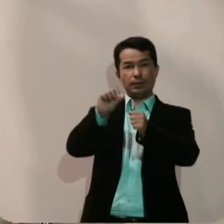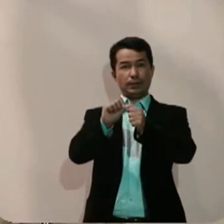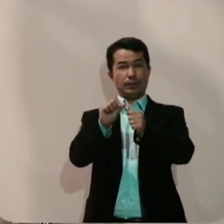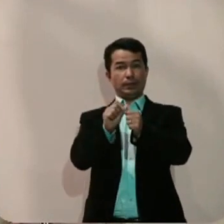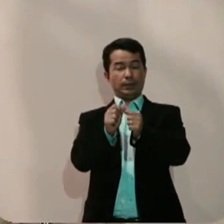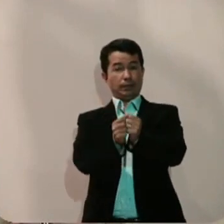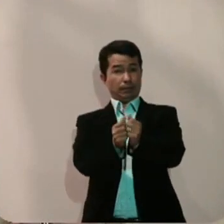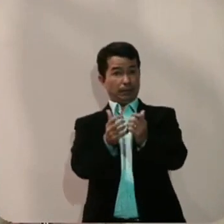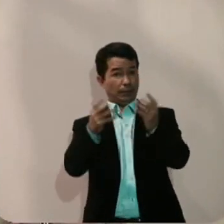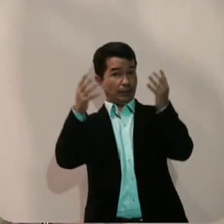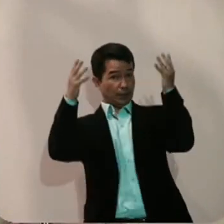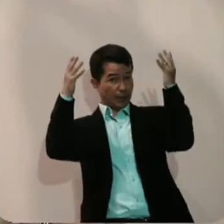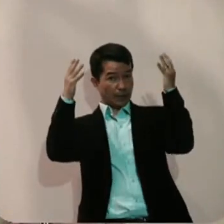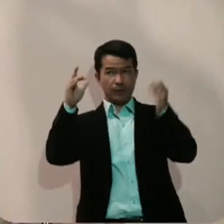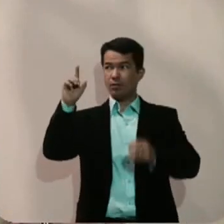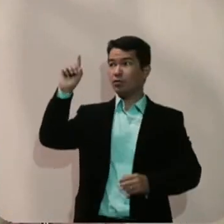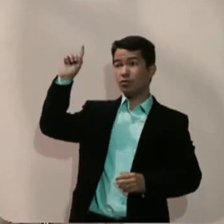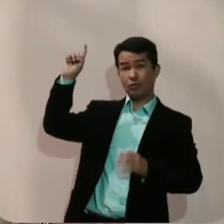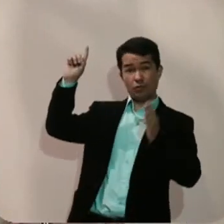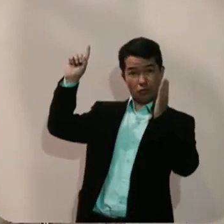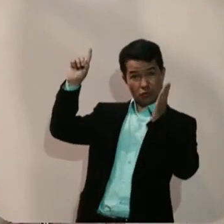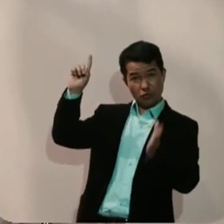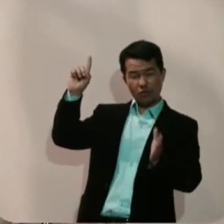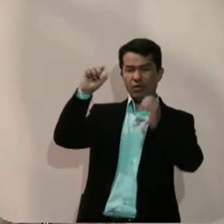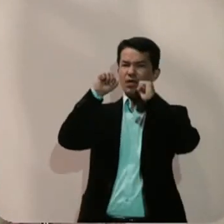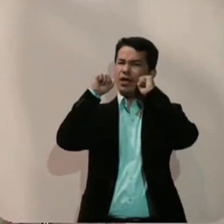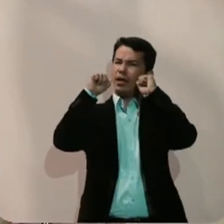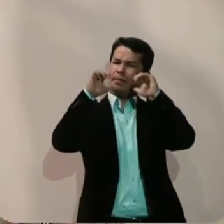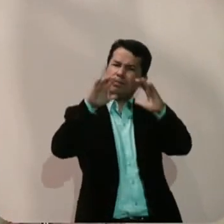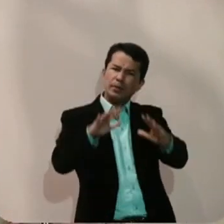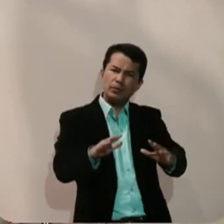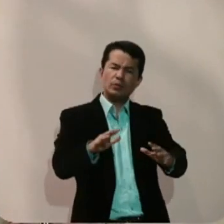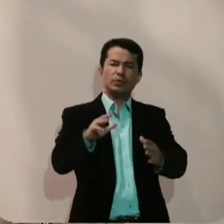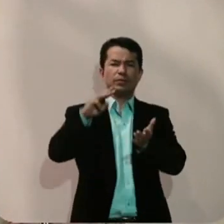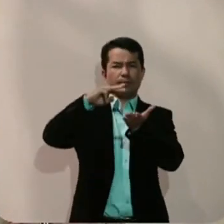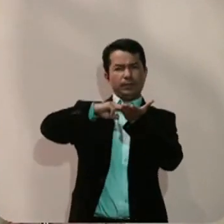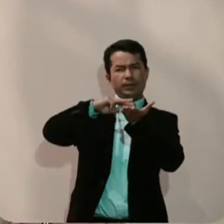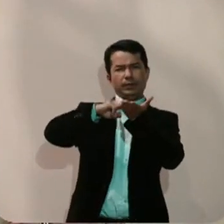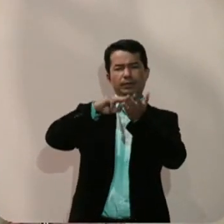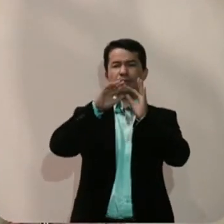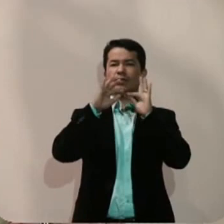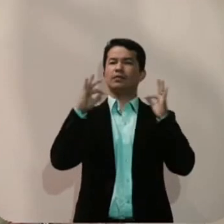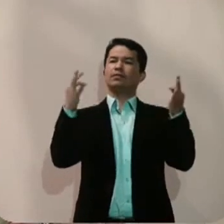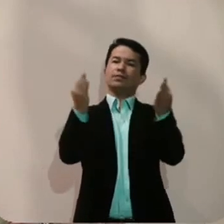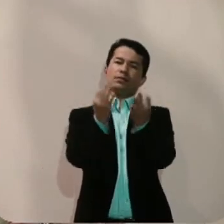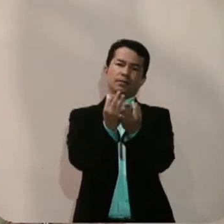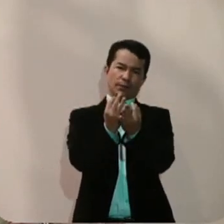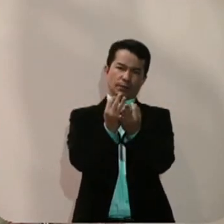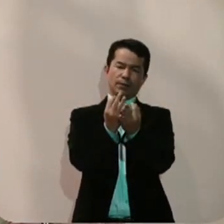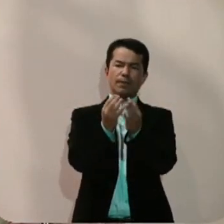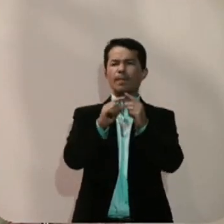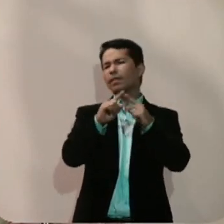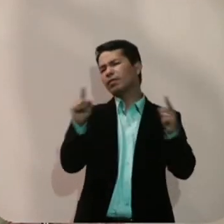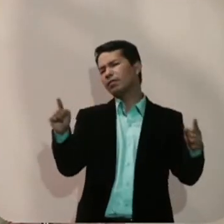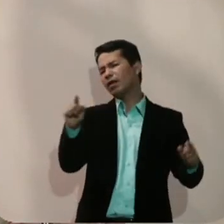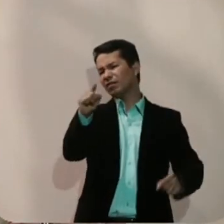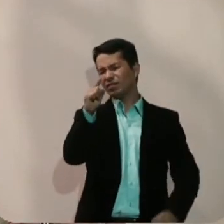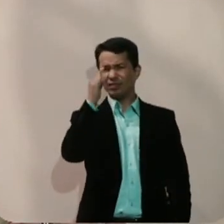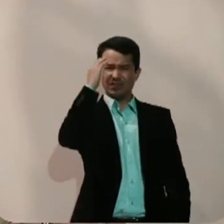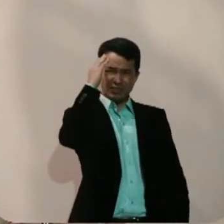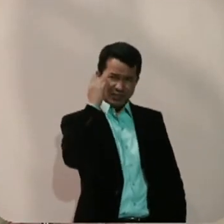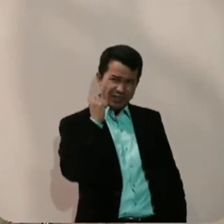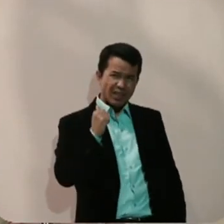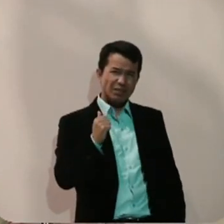milagres, já abençoou membros da sua família, já aconteceram tantas coisas, mas sabe o que é pior? É que